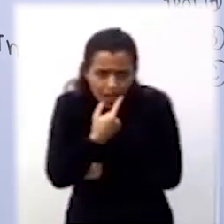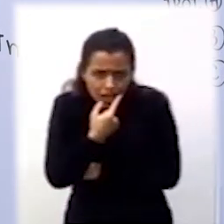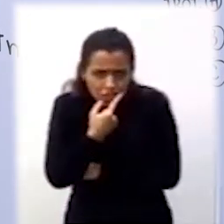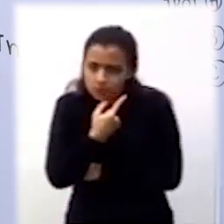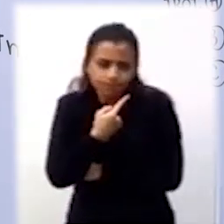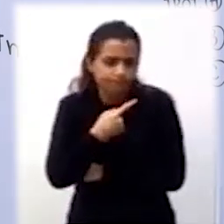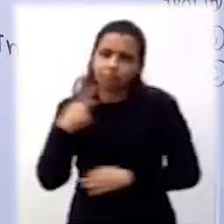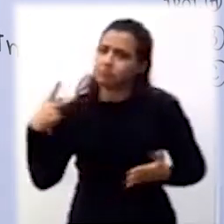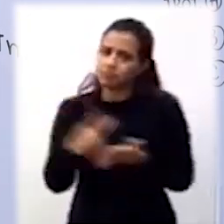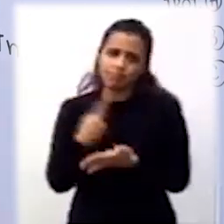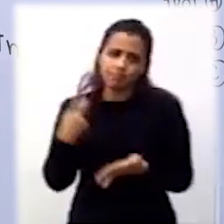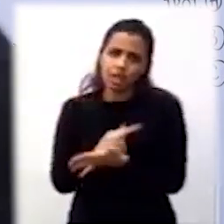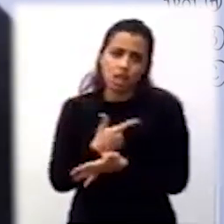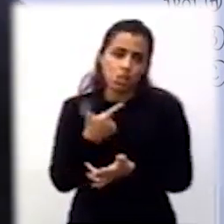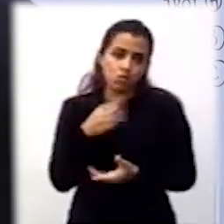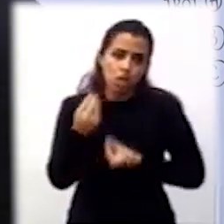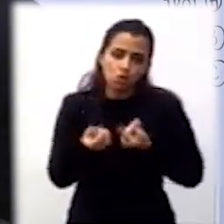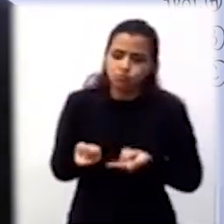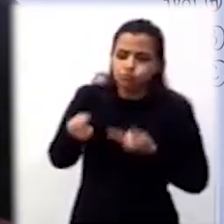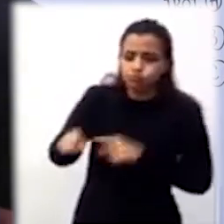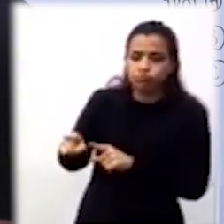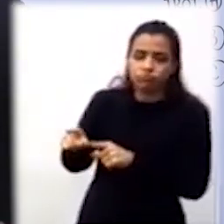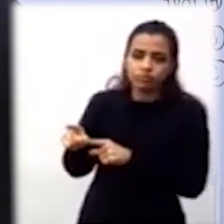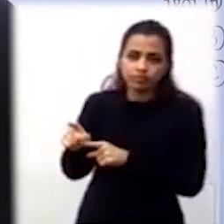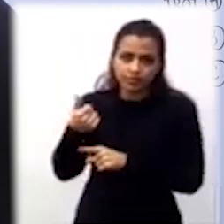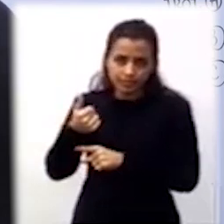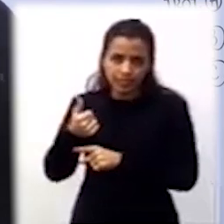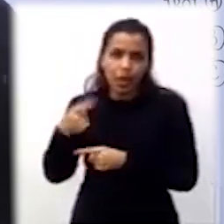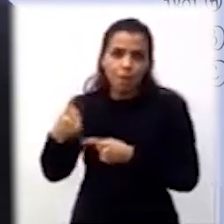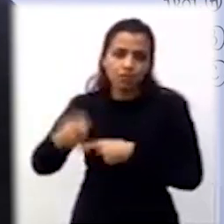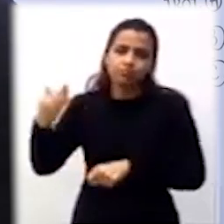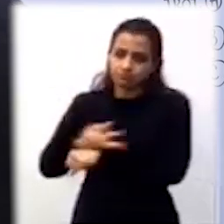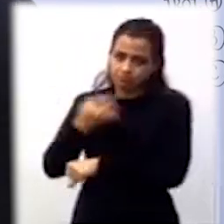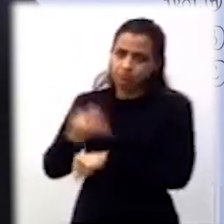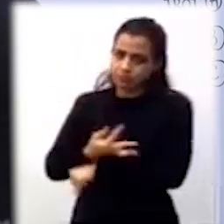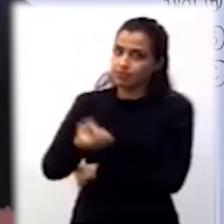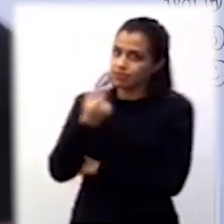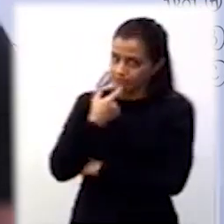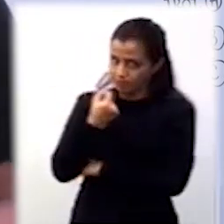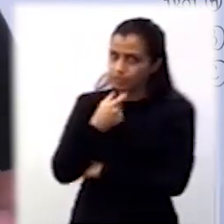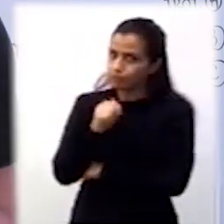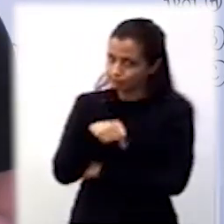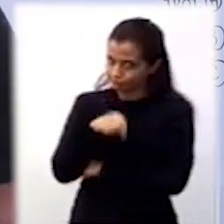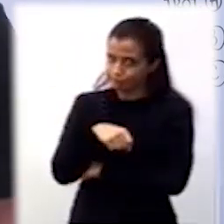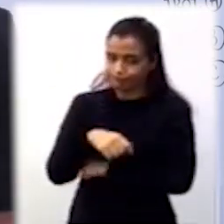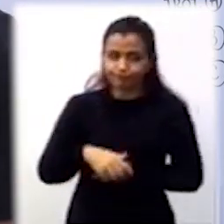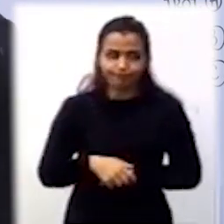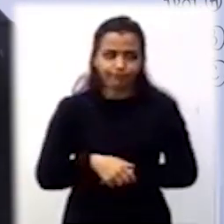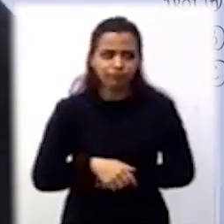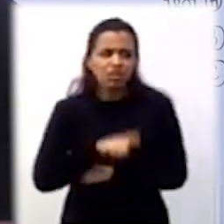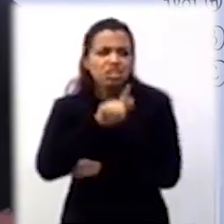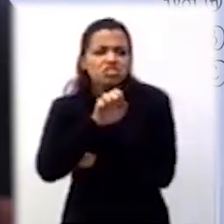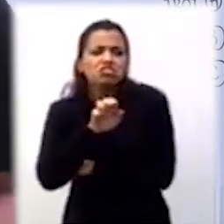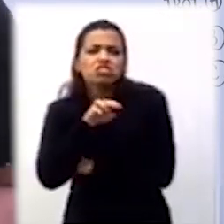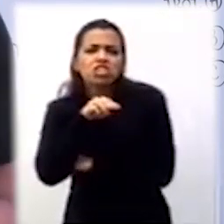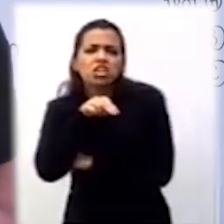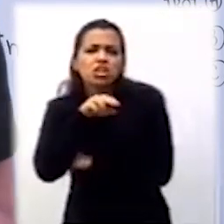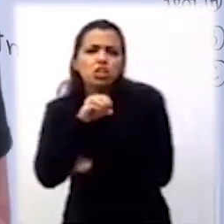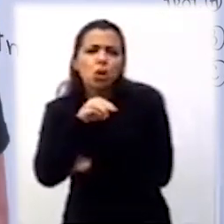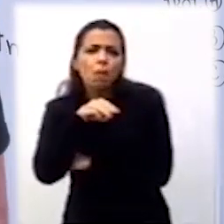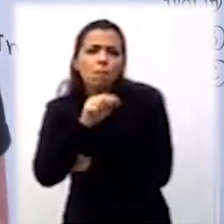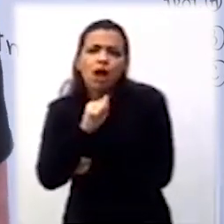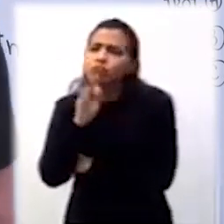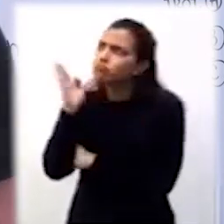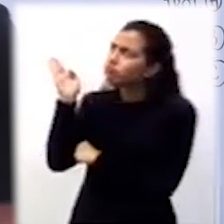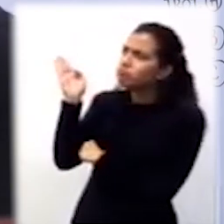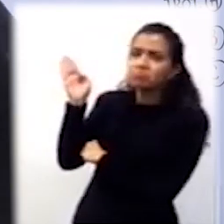errado. O vírus a gente não combate com antibiótico, ele é resistente a antibiótico. Outra coisa, genoma. O que é um genoma, galera? É o material